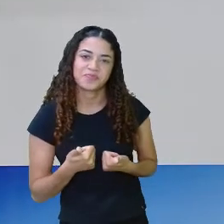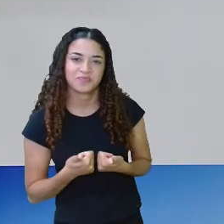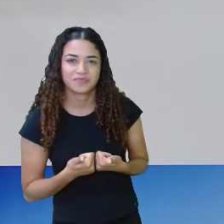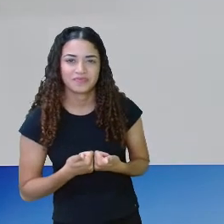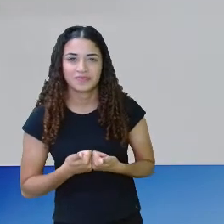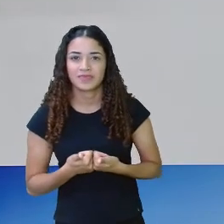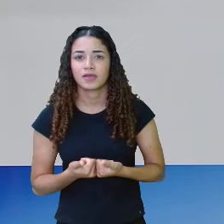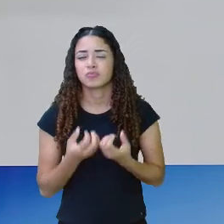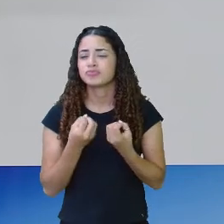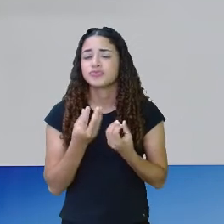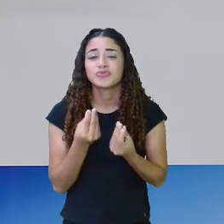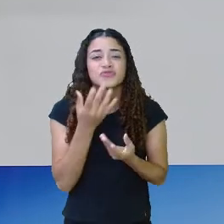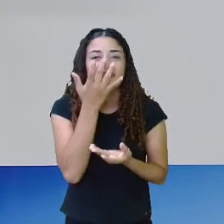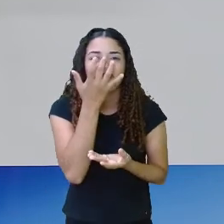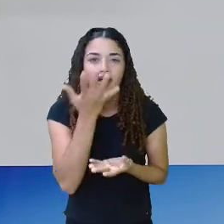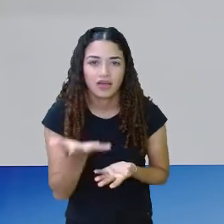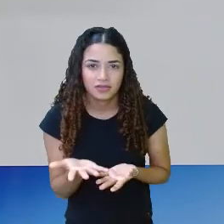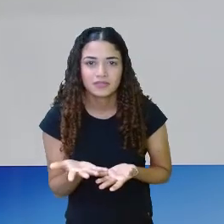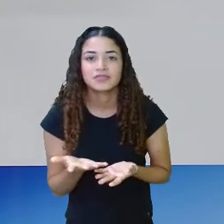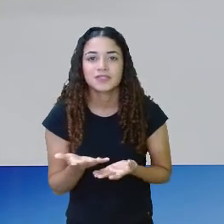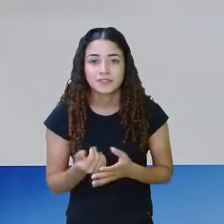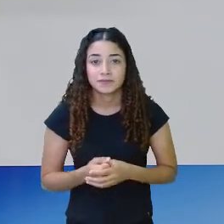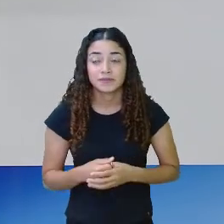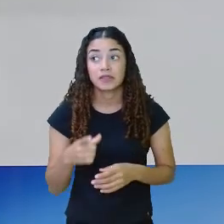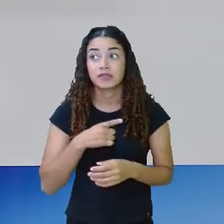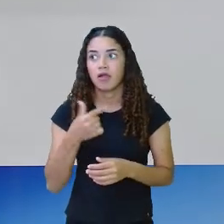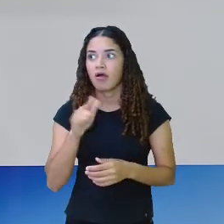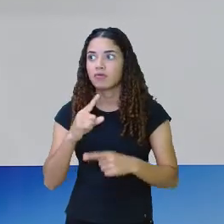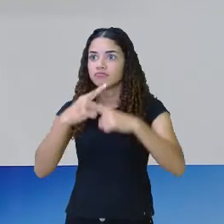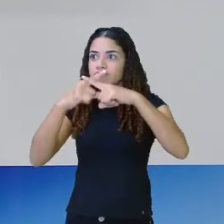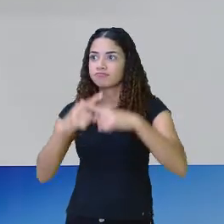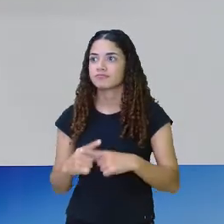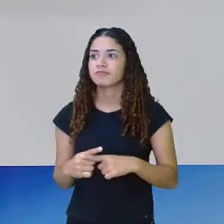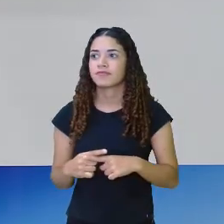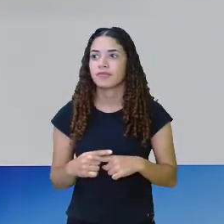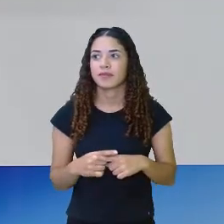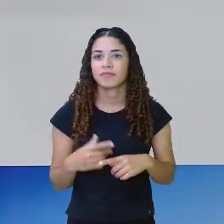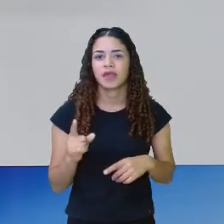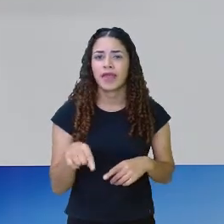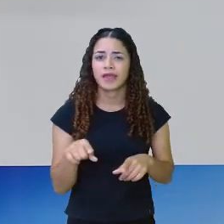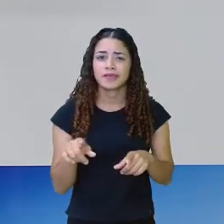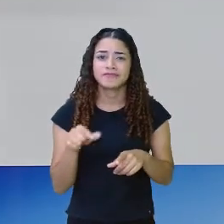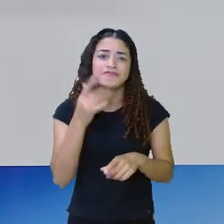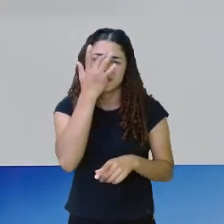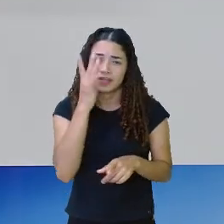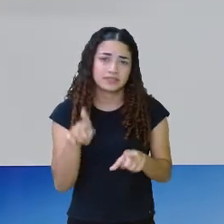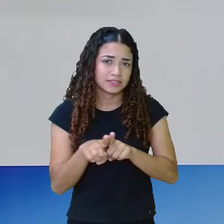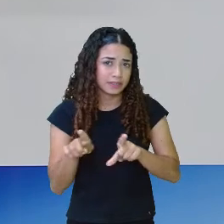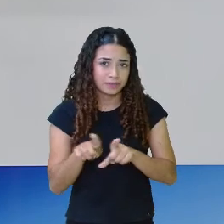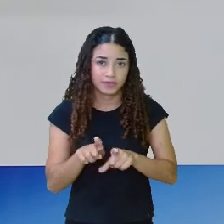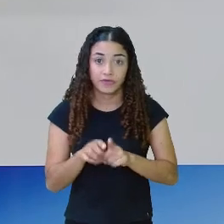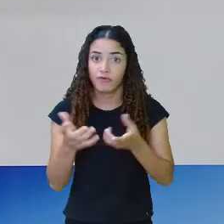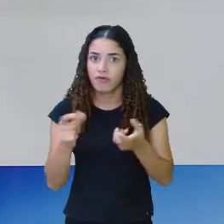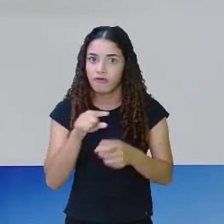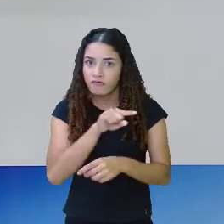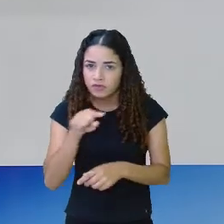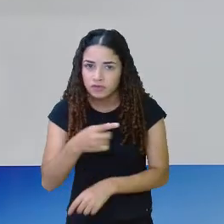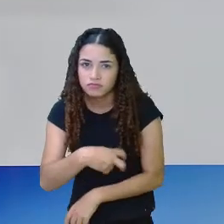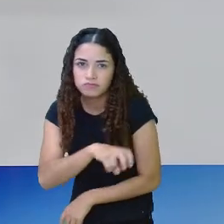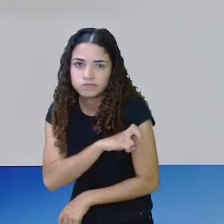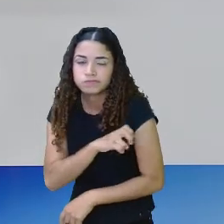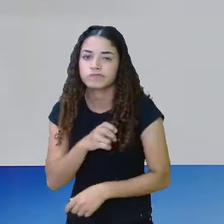demais. Muito fácil. Eu tenho outro desafio. Esse, fácil também, tá? Quero ver o 5º ano. Vocês estão